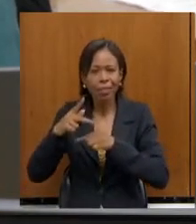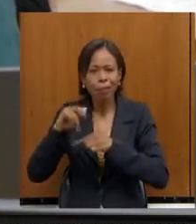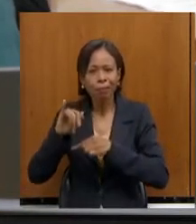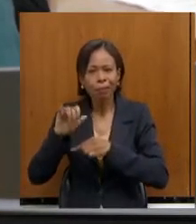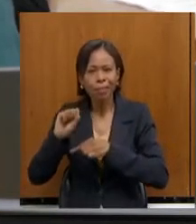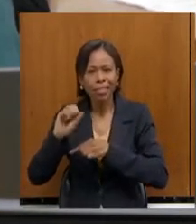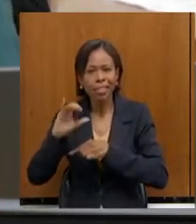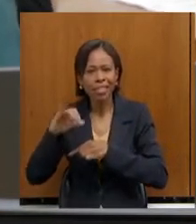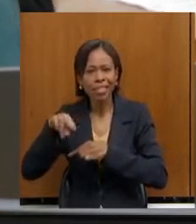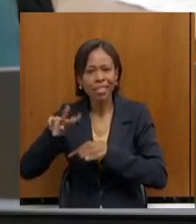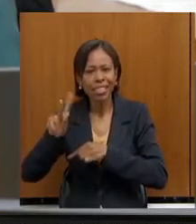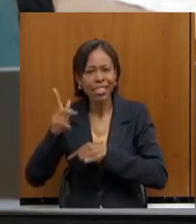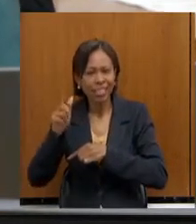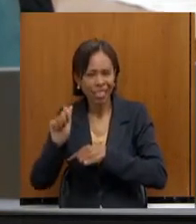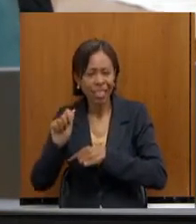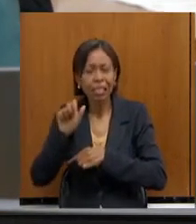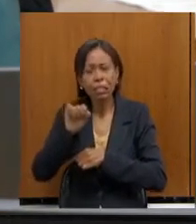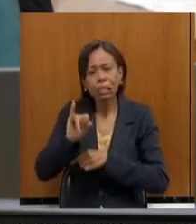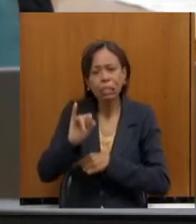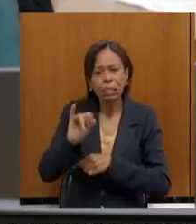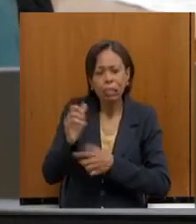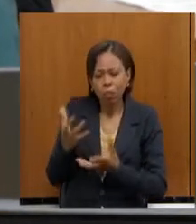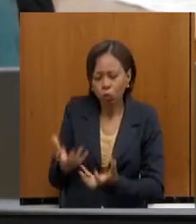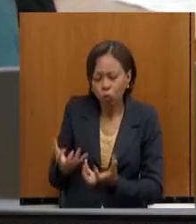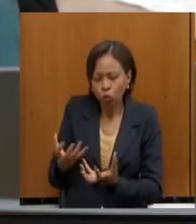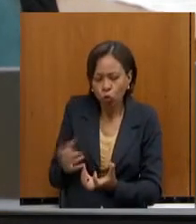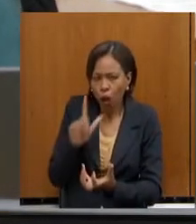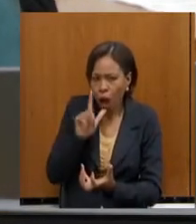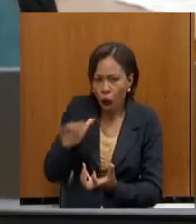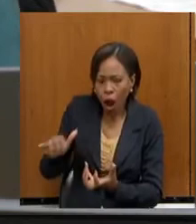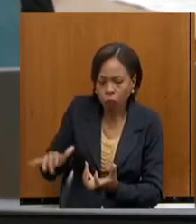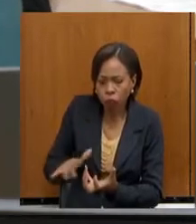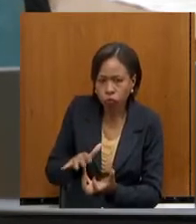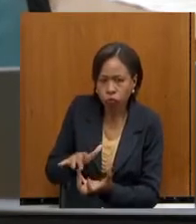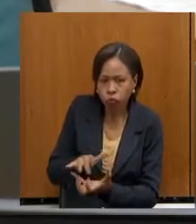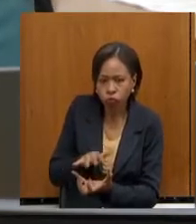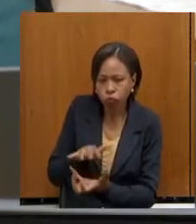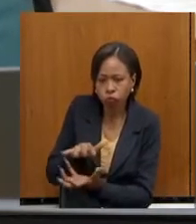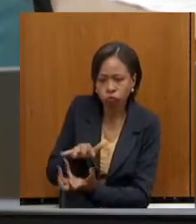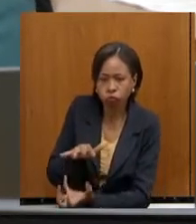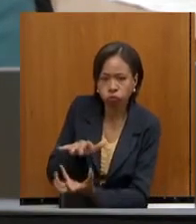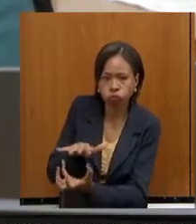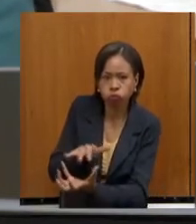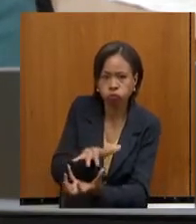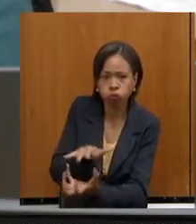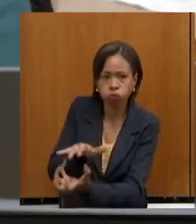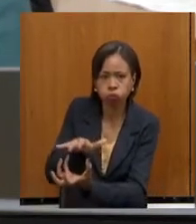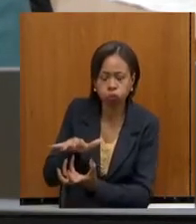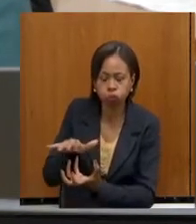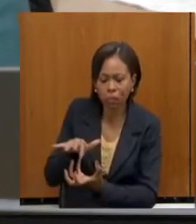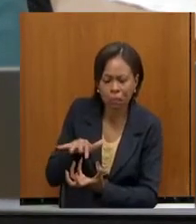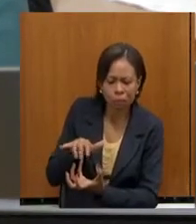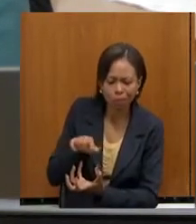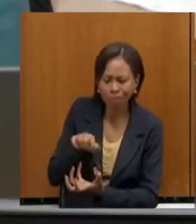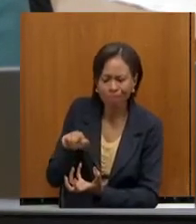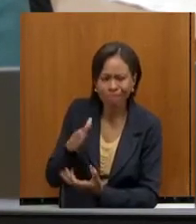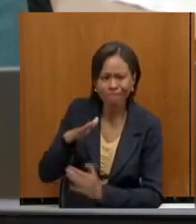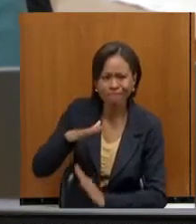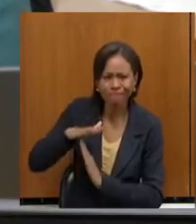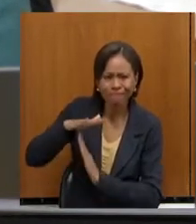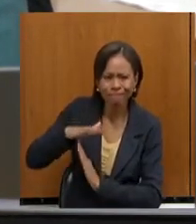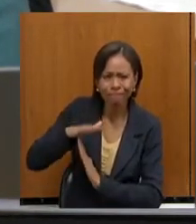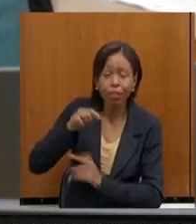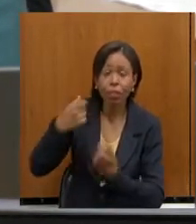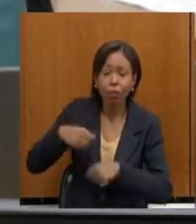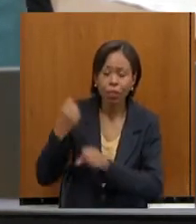tem a partir de um limite de impermeabilização do solo no lote você tem que construir uma estrutura uma